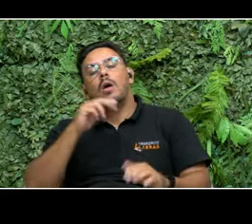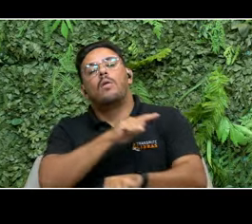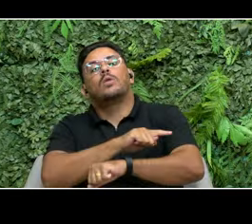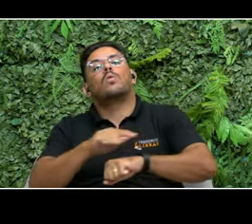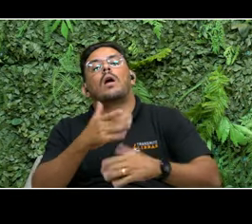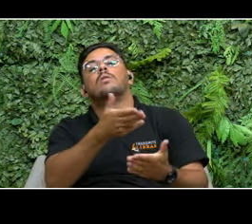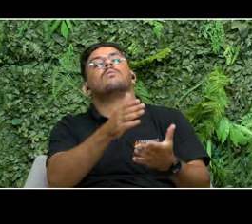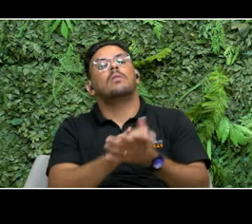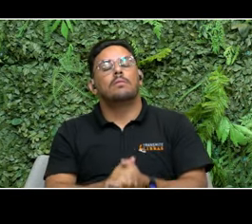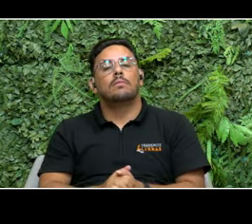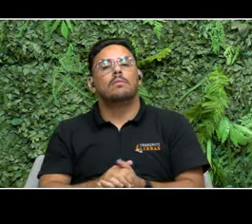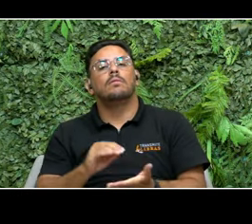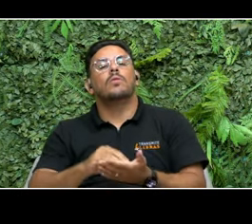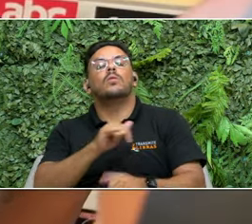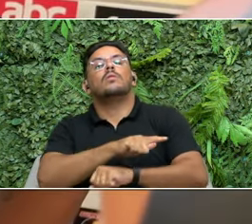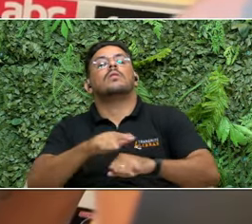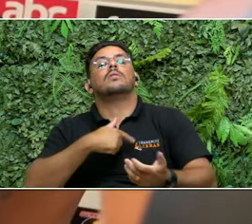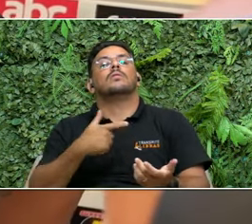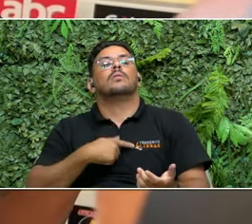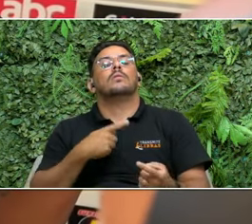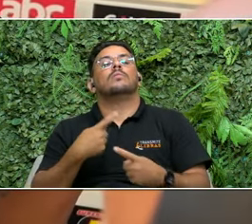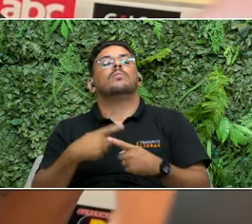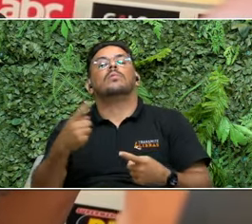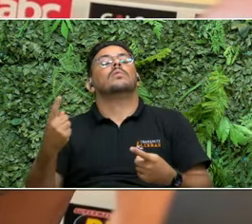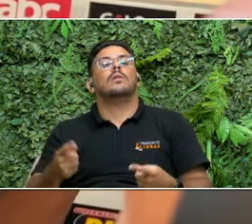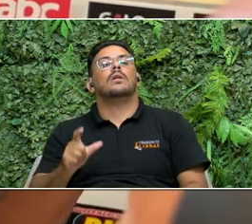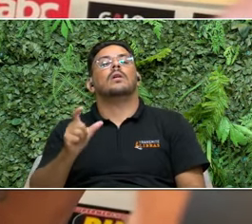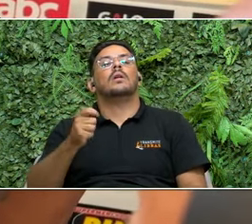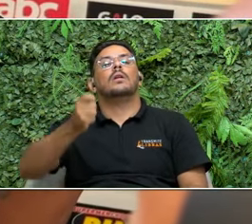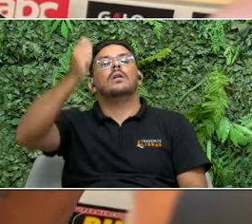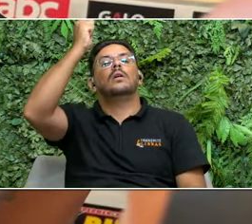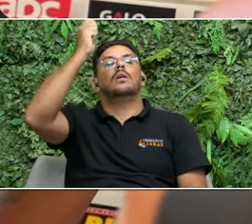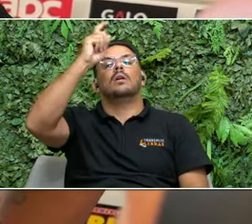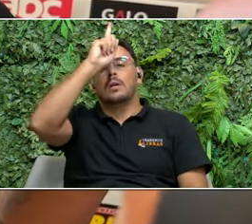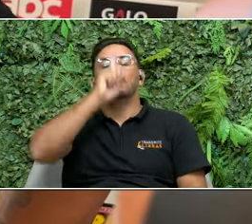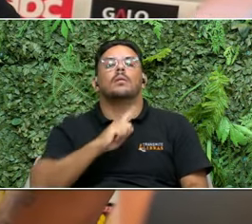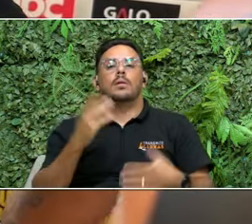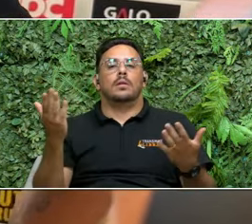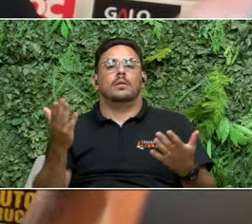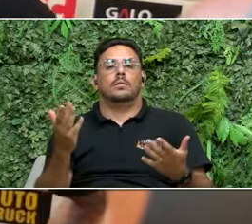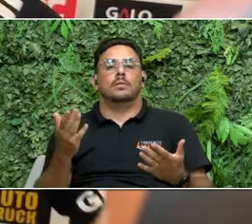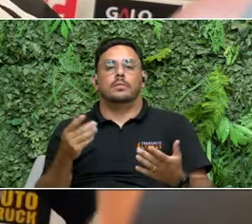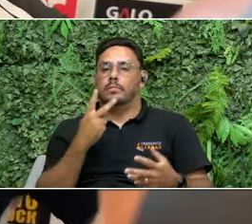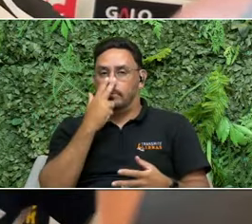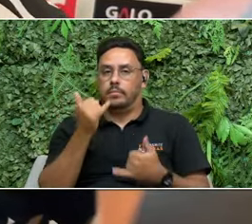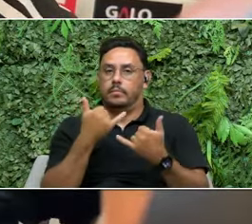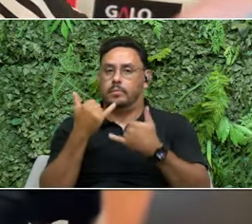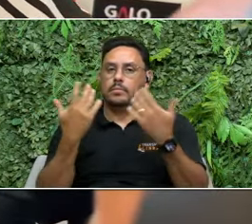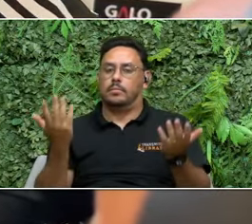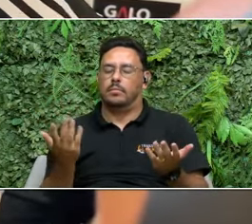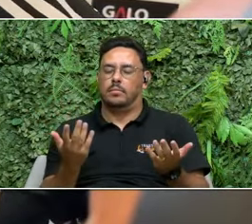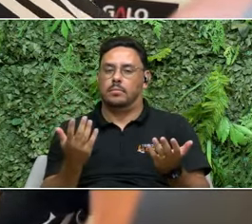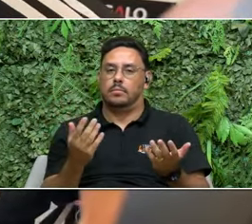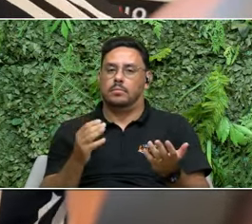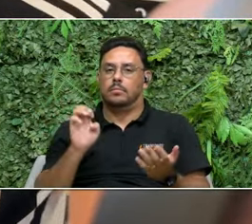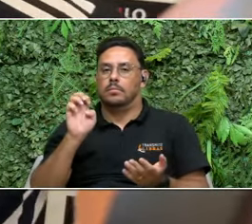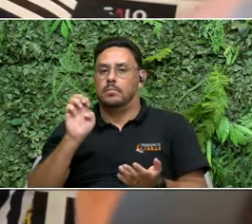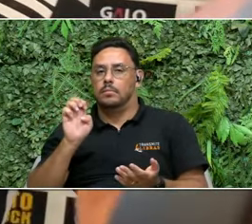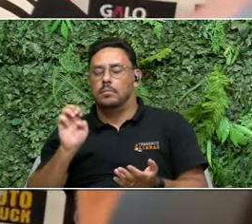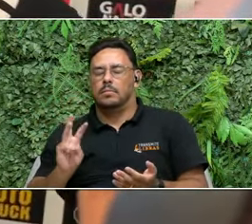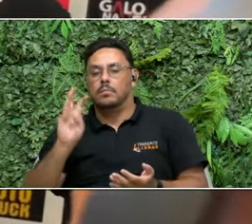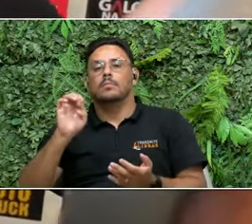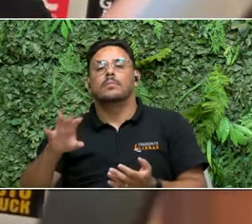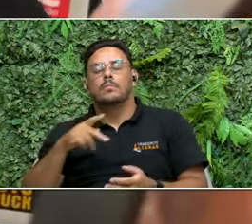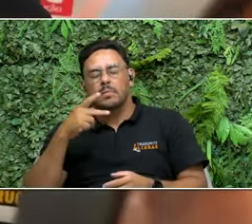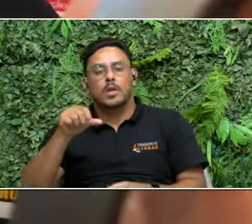teve que ele teve motivo para me dar cartão amarelo cara brincadeira velho o ERS foi falar com ele ali Professor Senhor deu